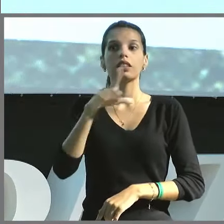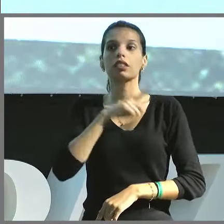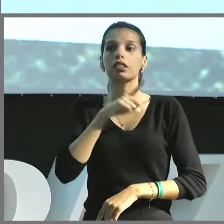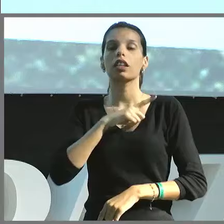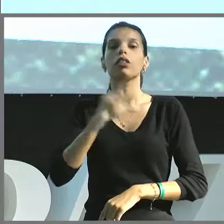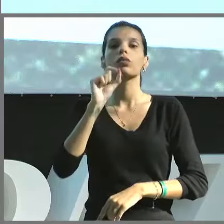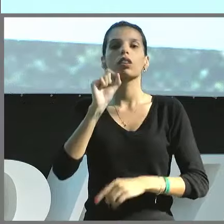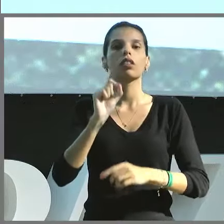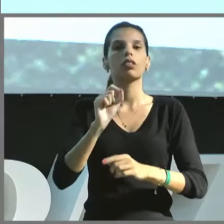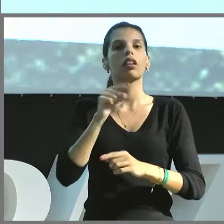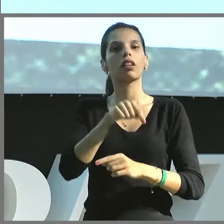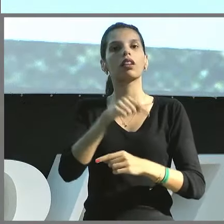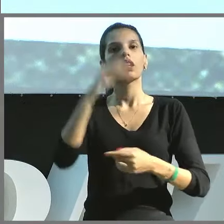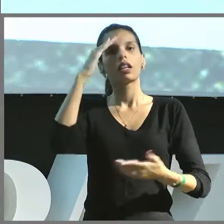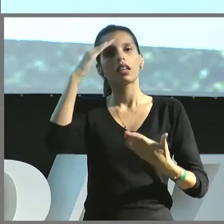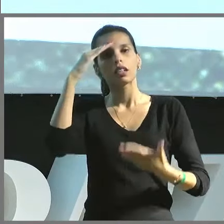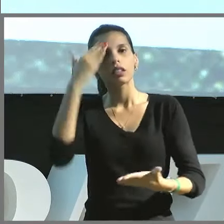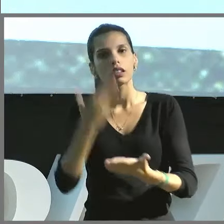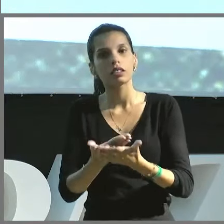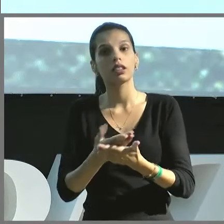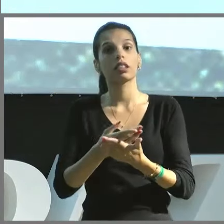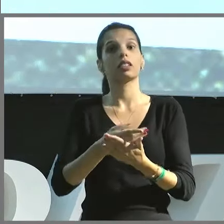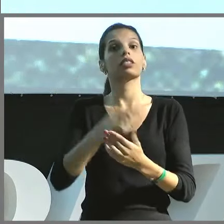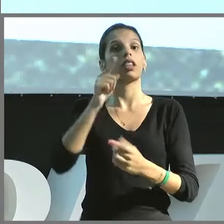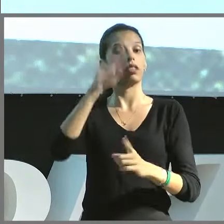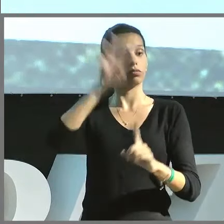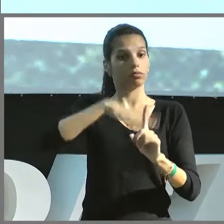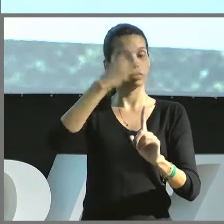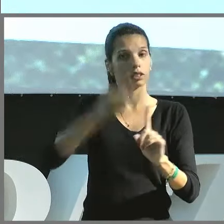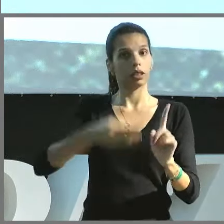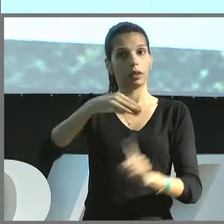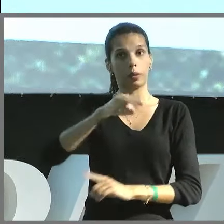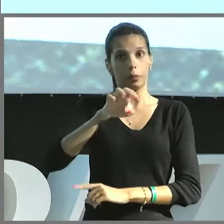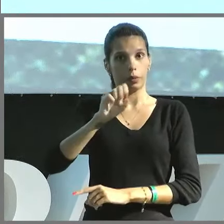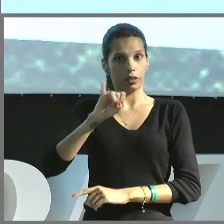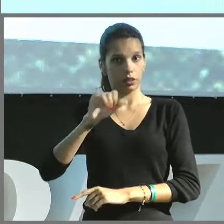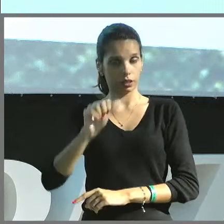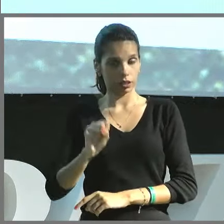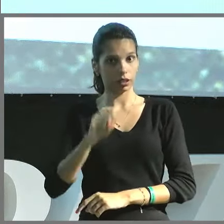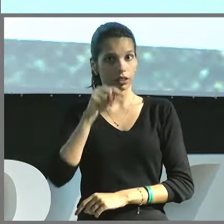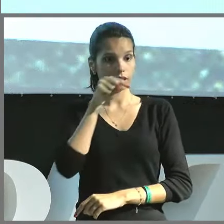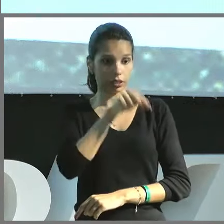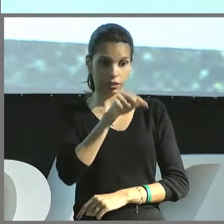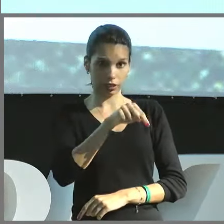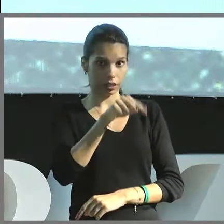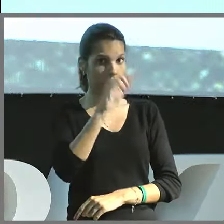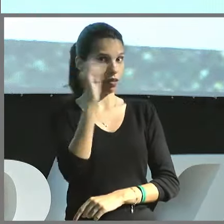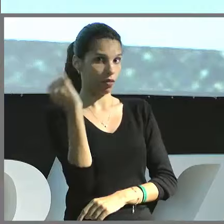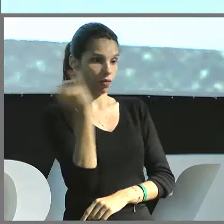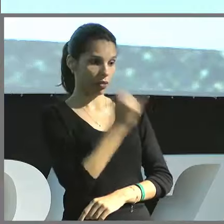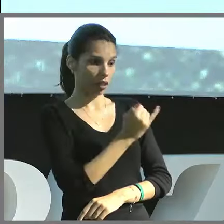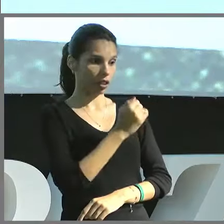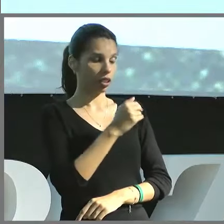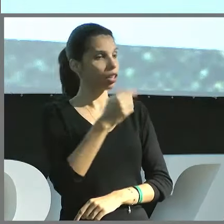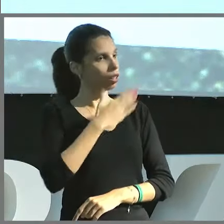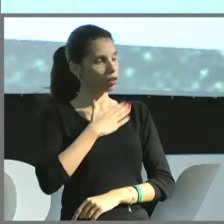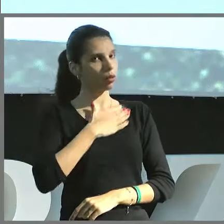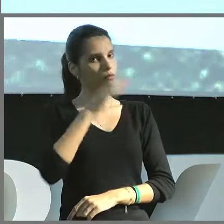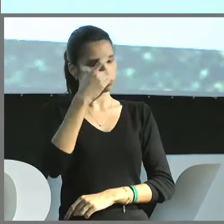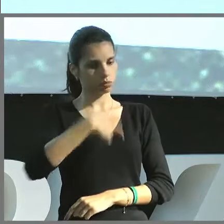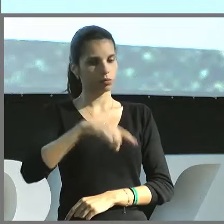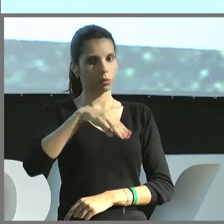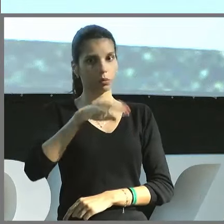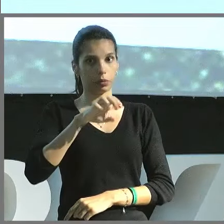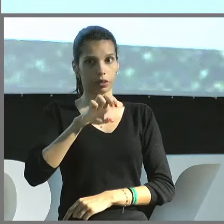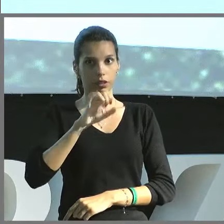profeta, faz menção ao Messias, ela, e ele diz para ela que ele era o Messias. Ele diz a